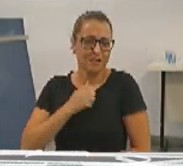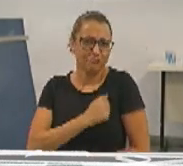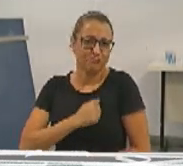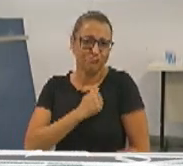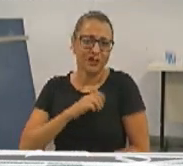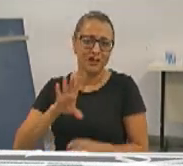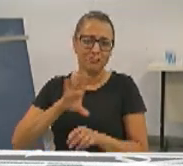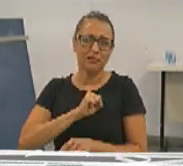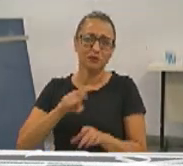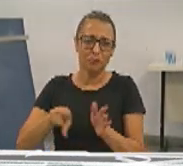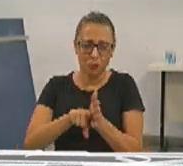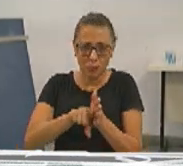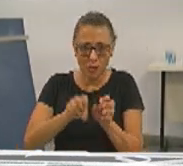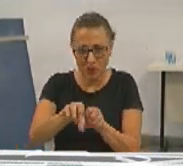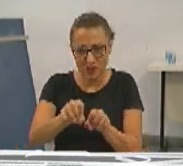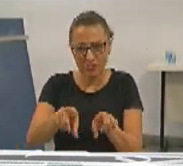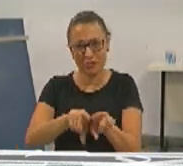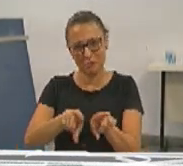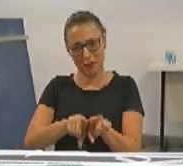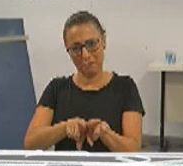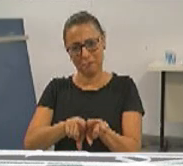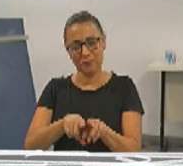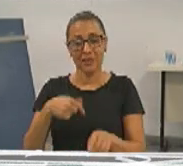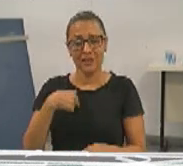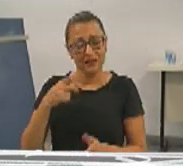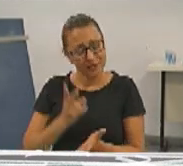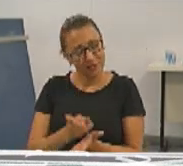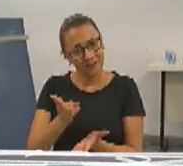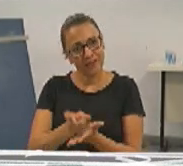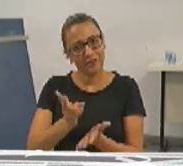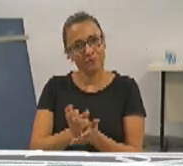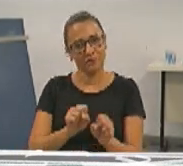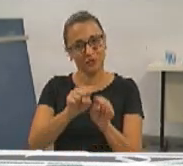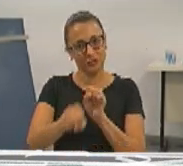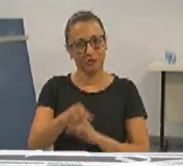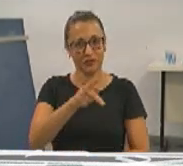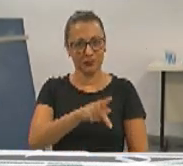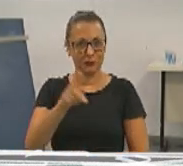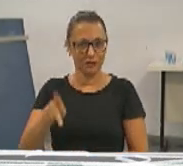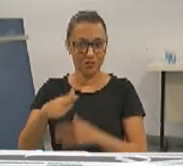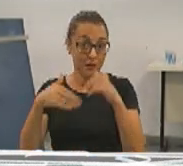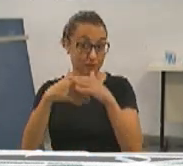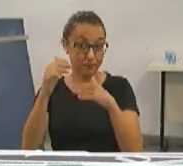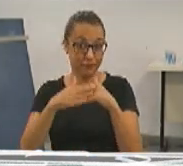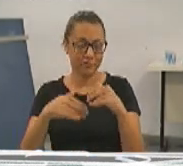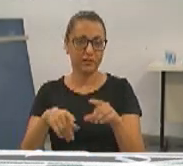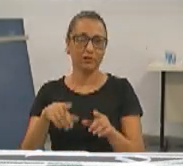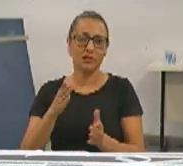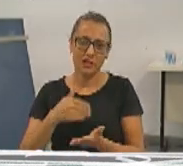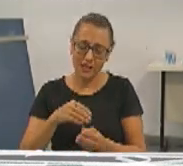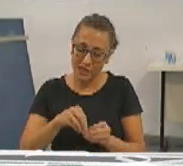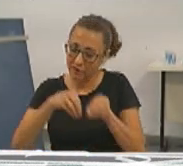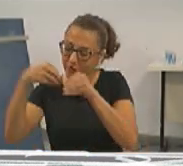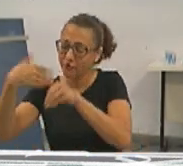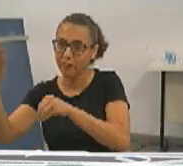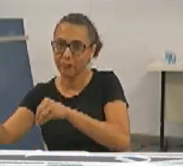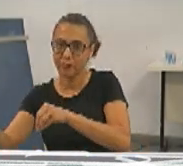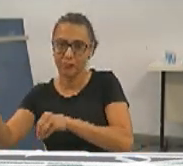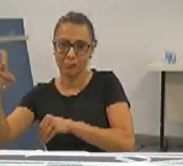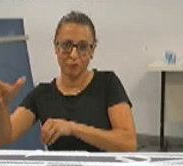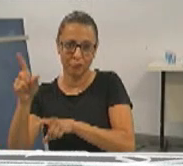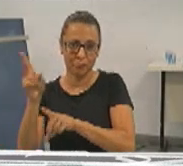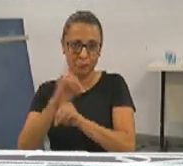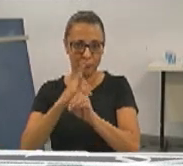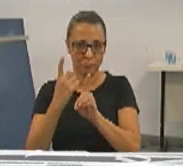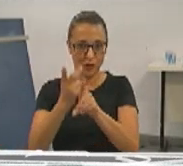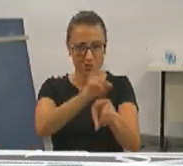e pela pesquisa, participando ativamente da formação de profissionais que saem do nosso campus para assistência à população